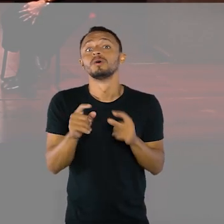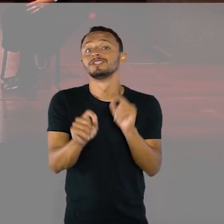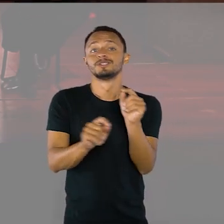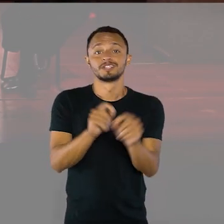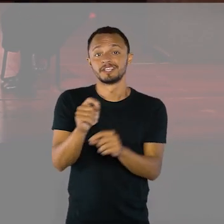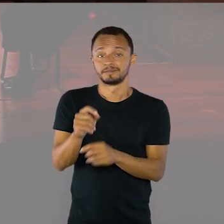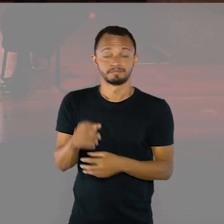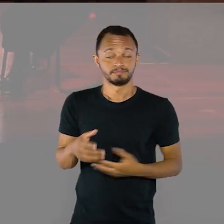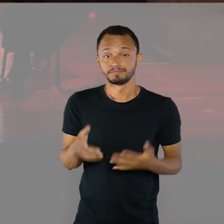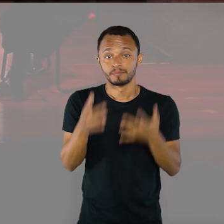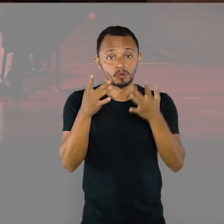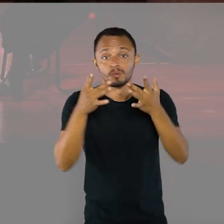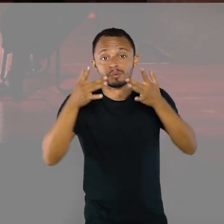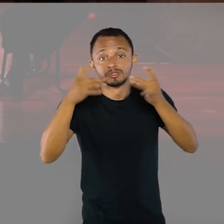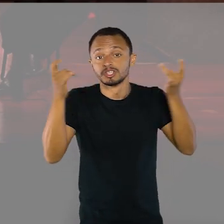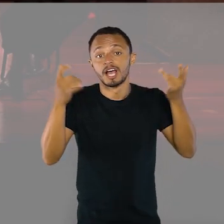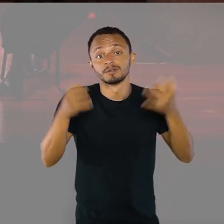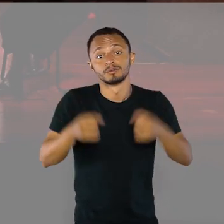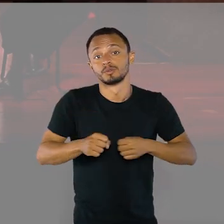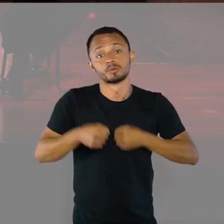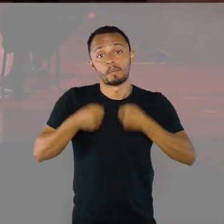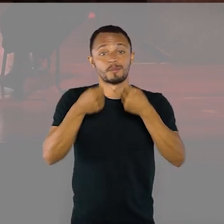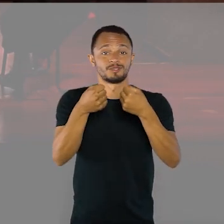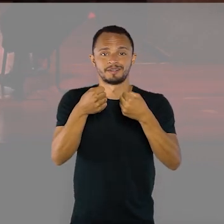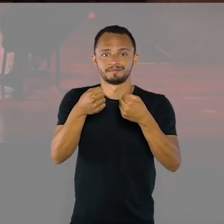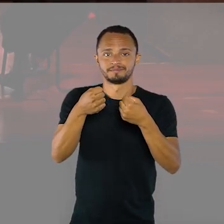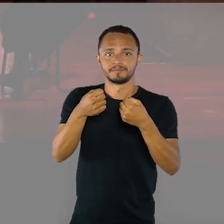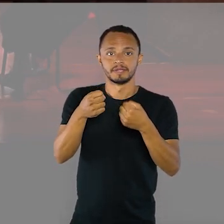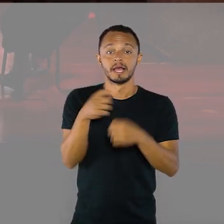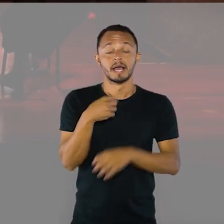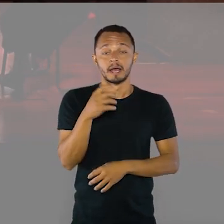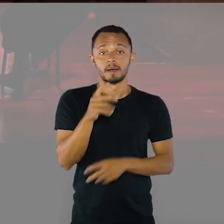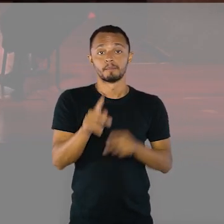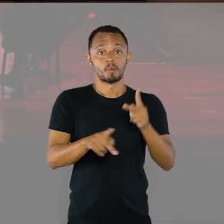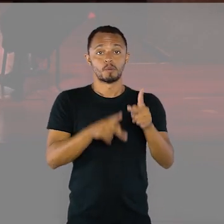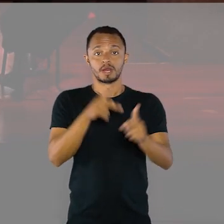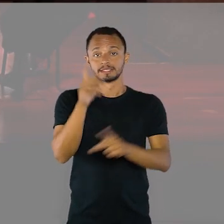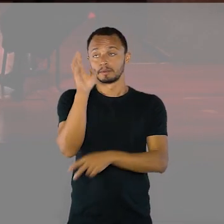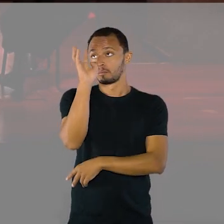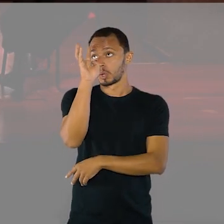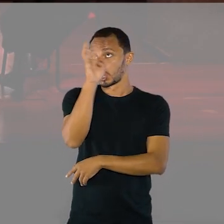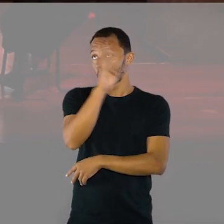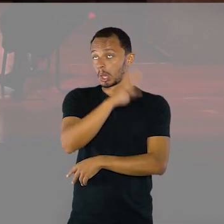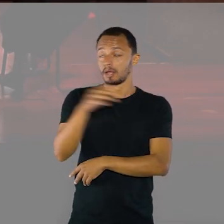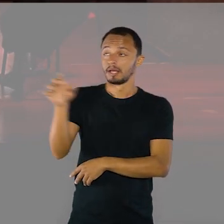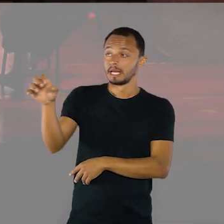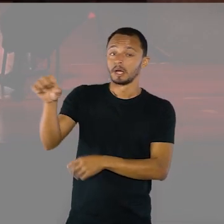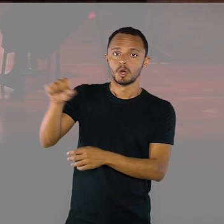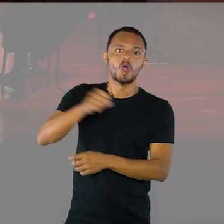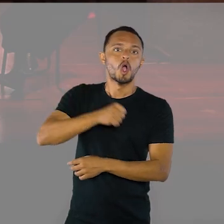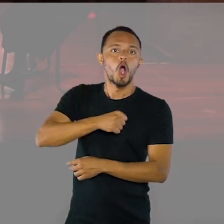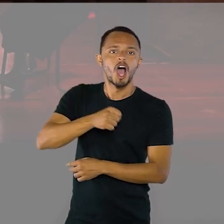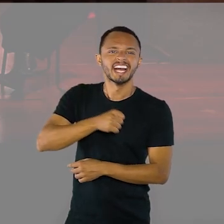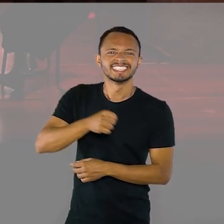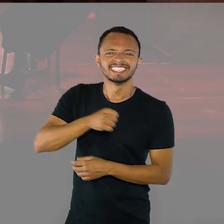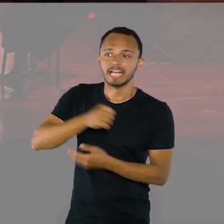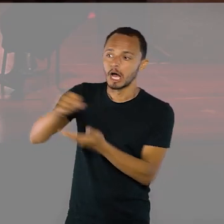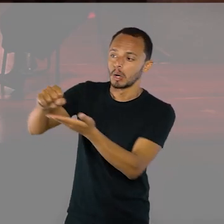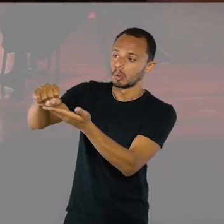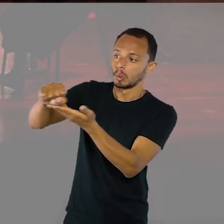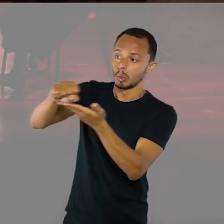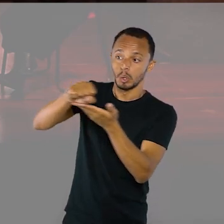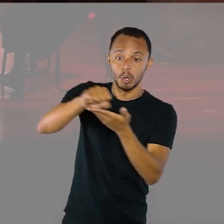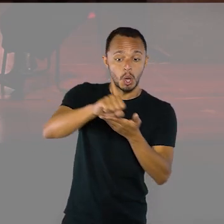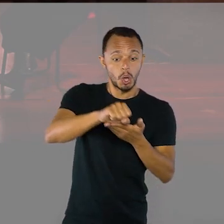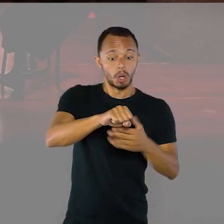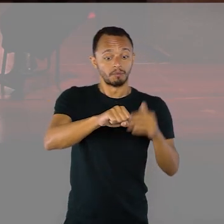seja, você distrai a população recebendo um coração com honras de